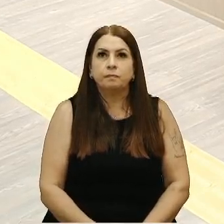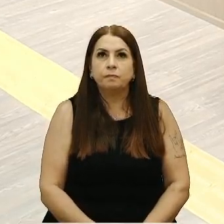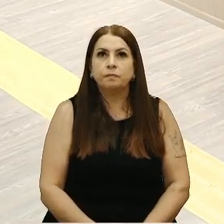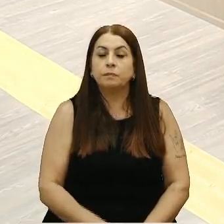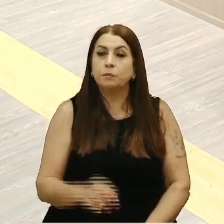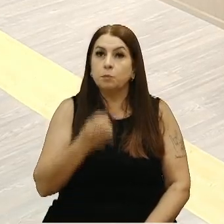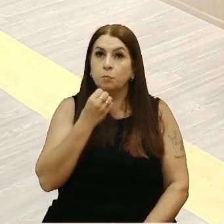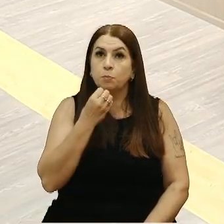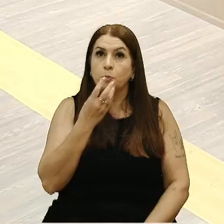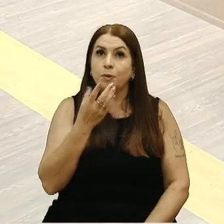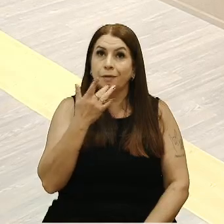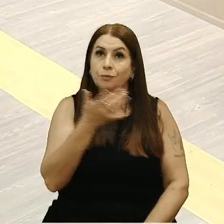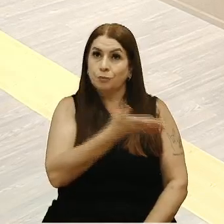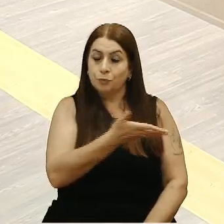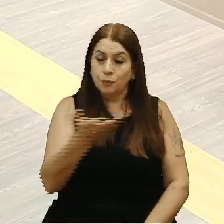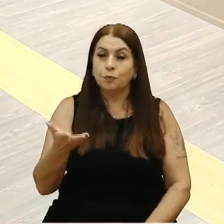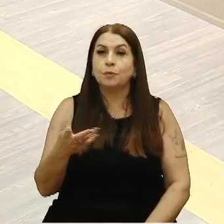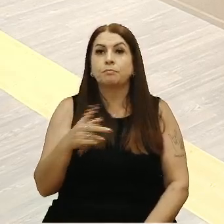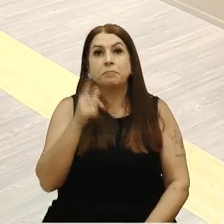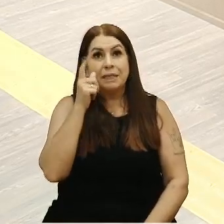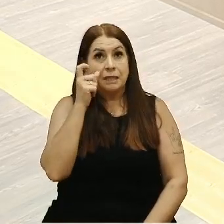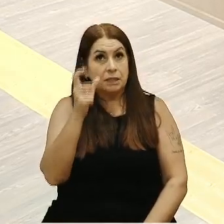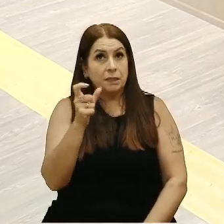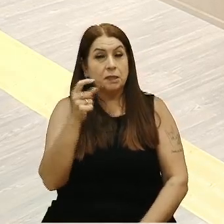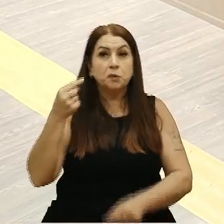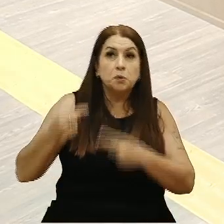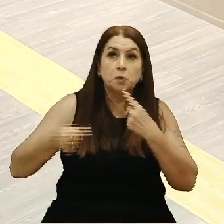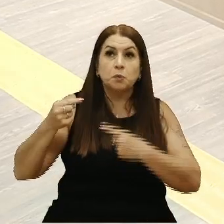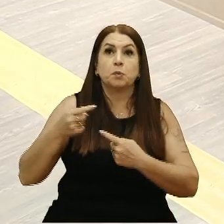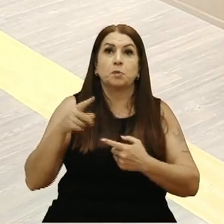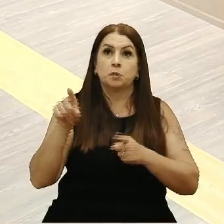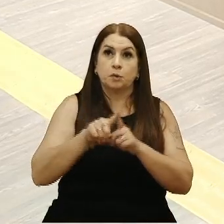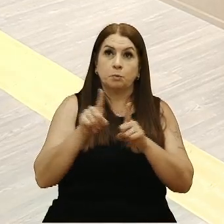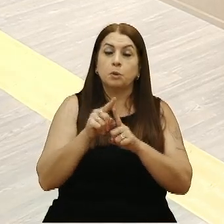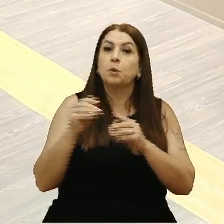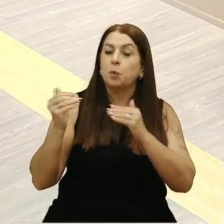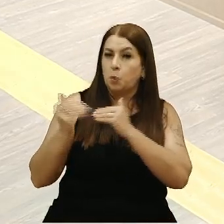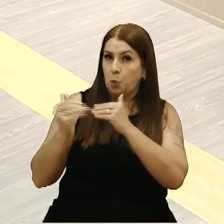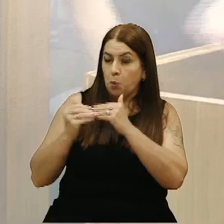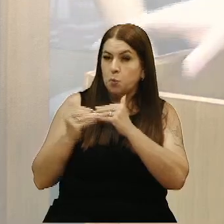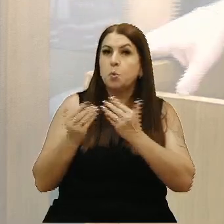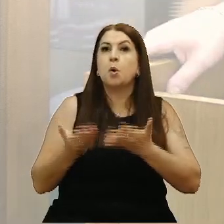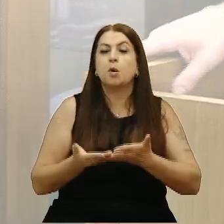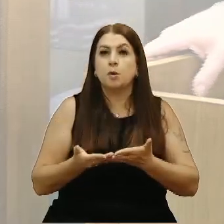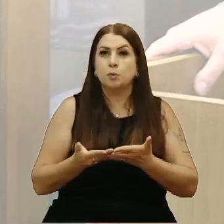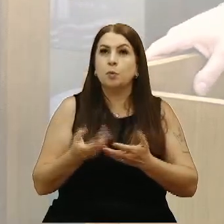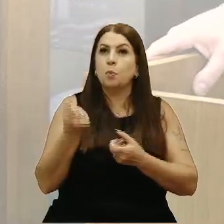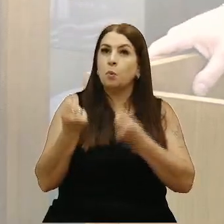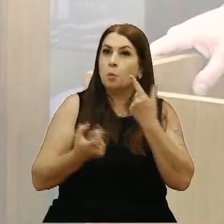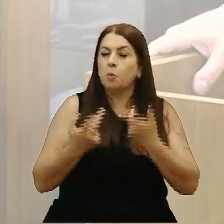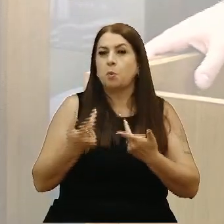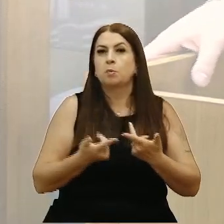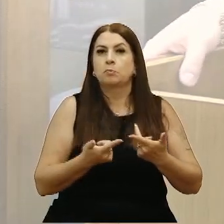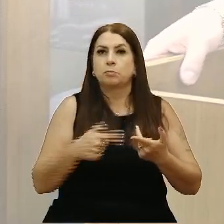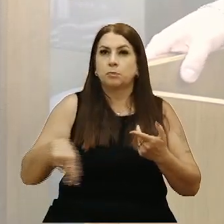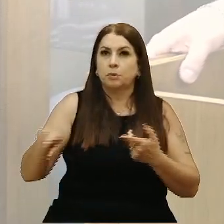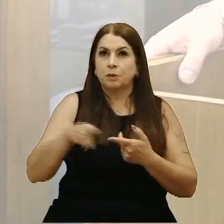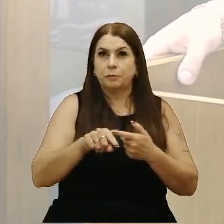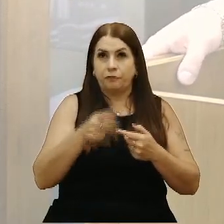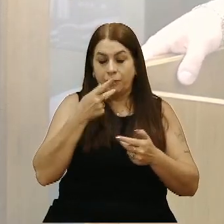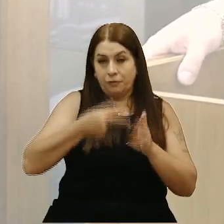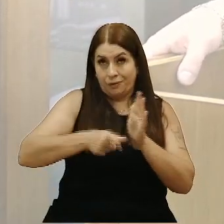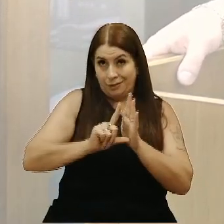A todos. É muito interessante essa discussão e aqui eu concordo com alguns parlamentares que me